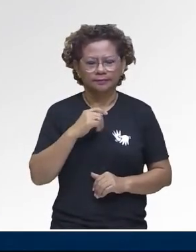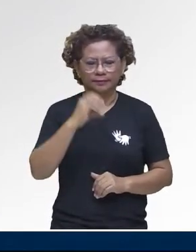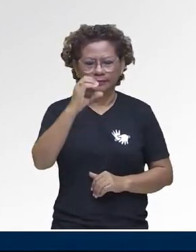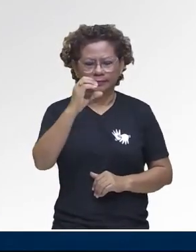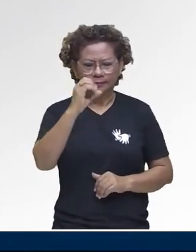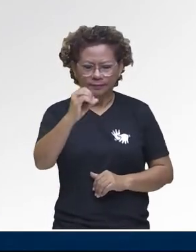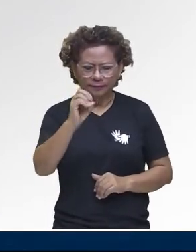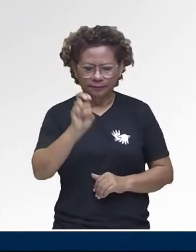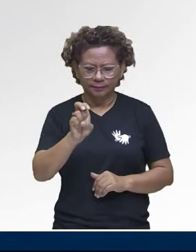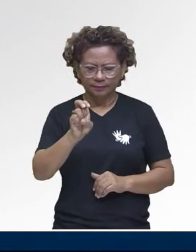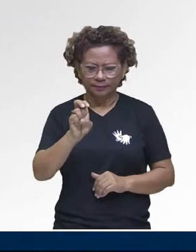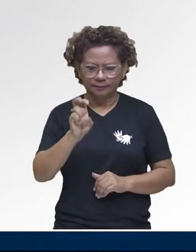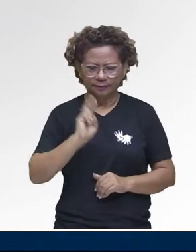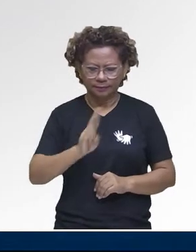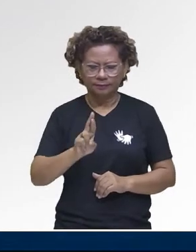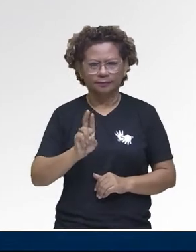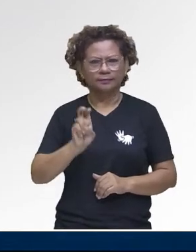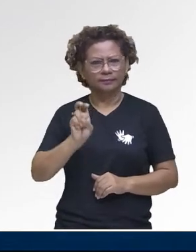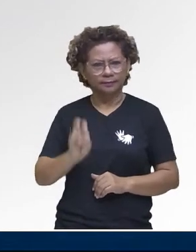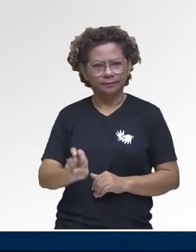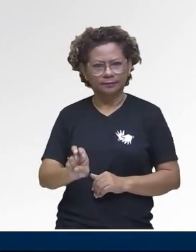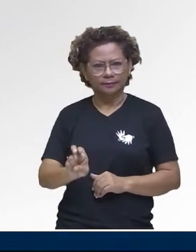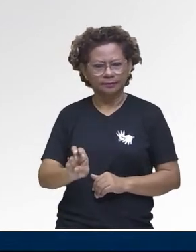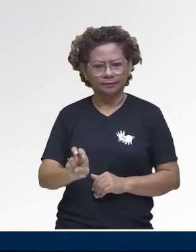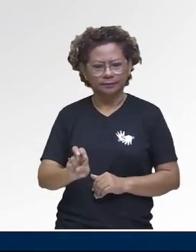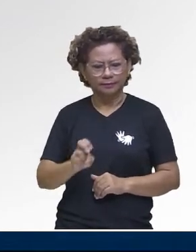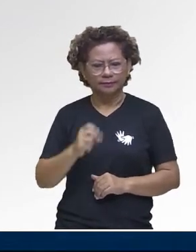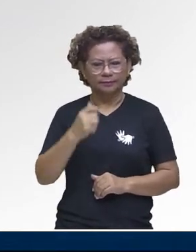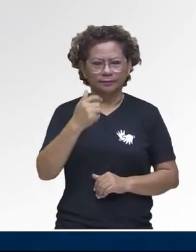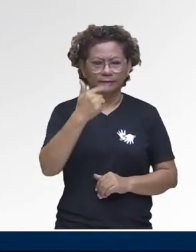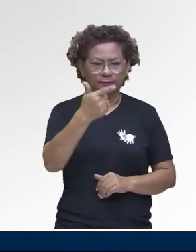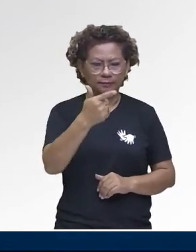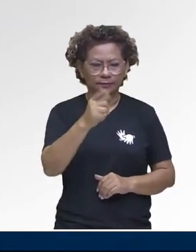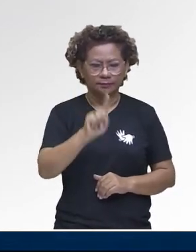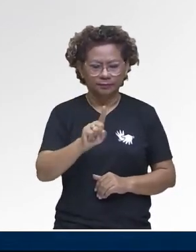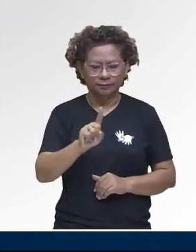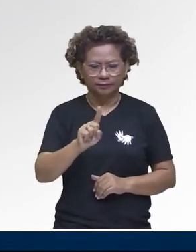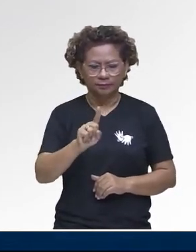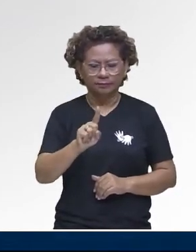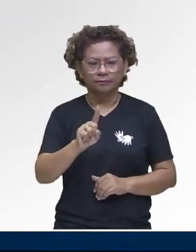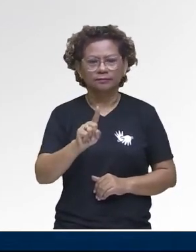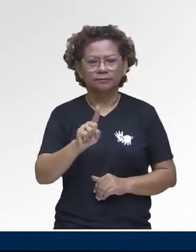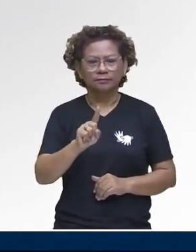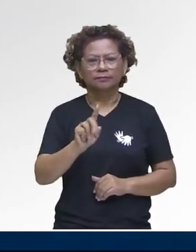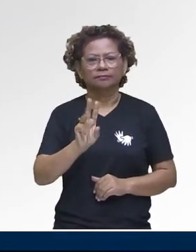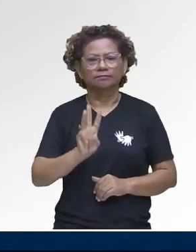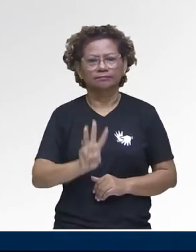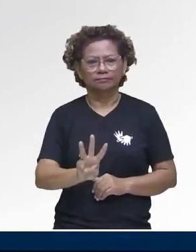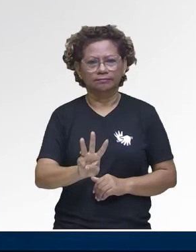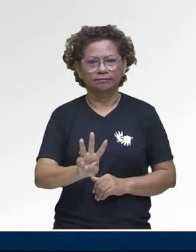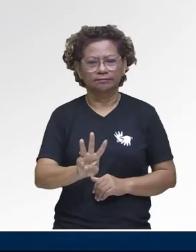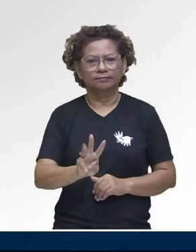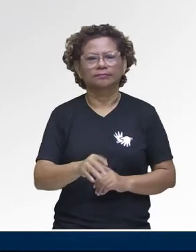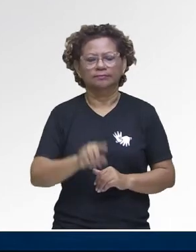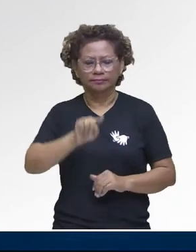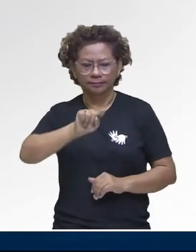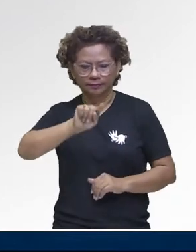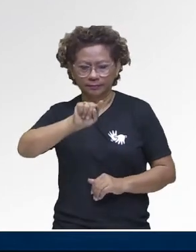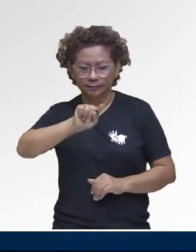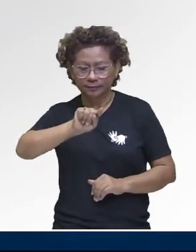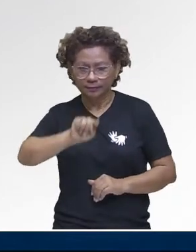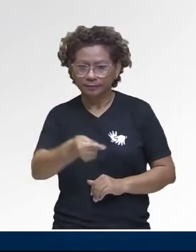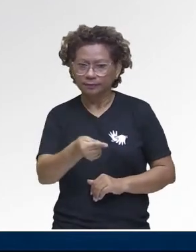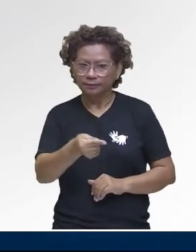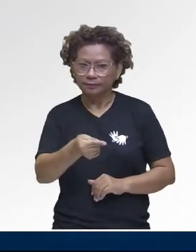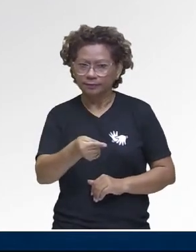5 e 2 mais 1 vai dar 3, ok? Partindo para a casa dos inteiros, olha lá, 1 mais 3,